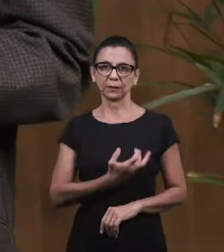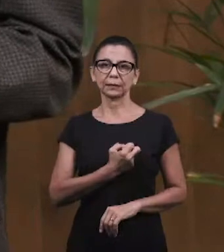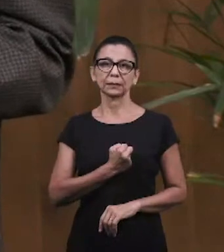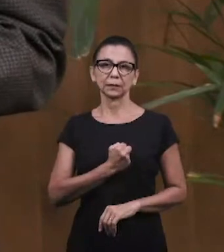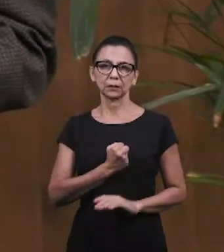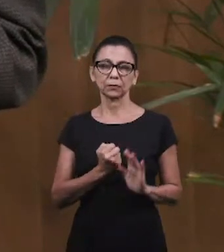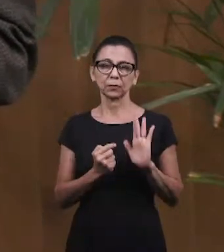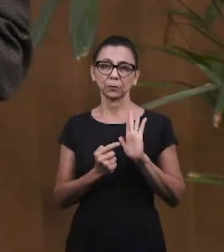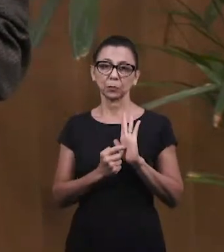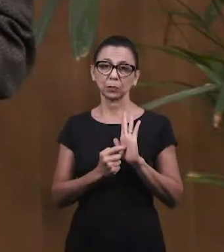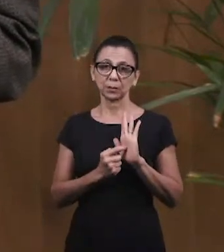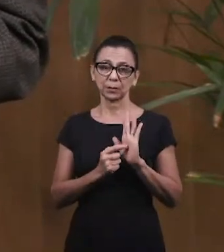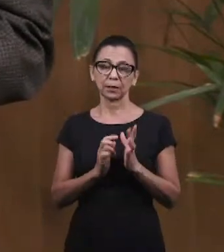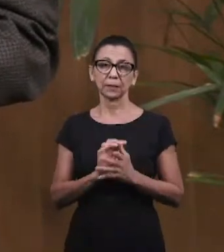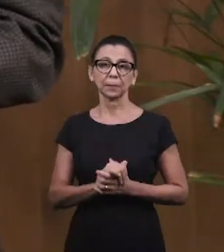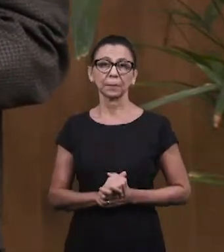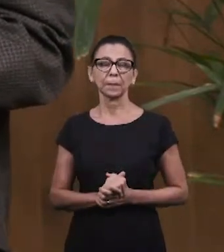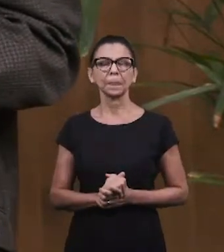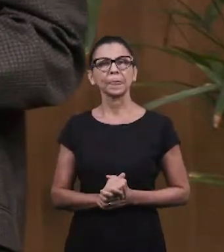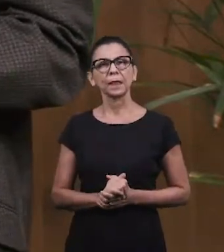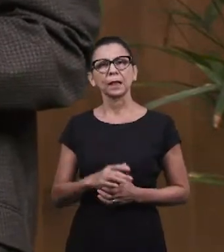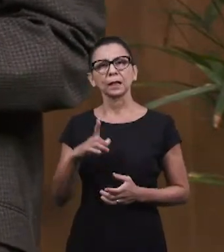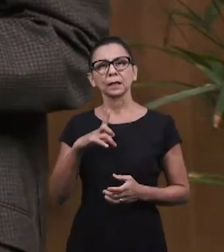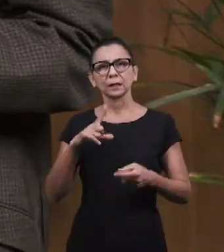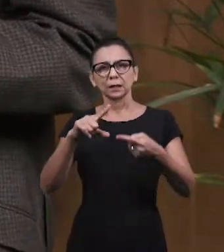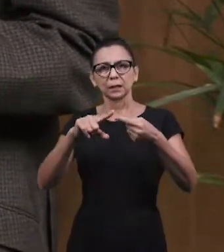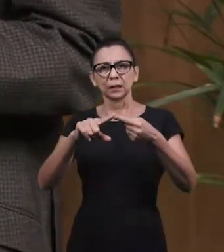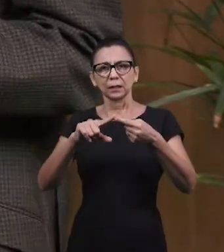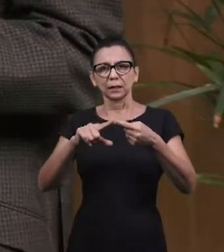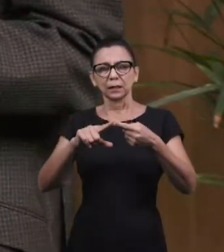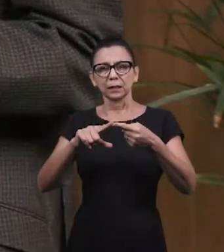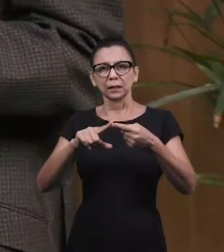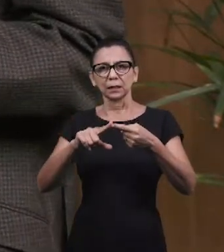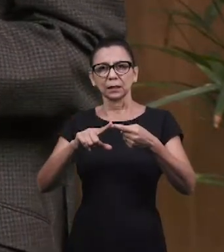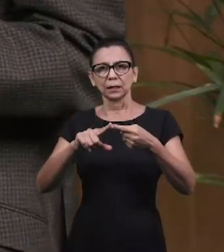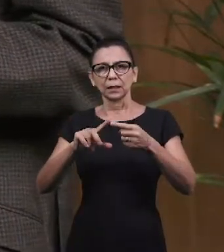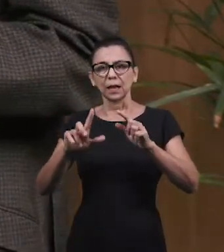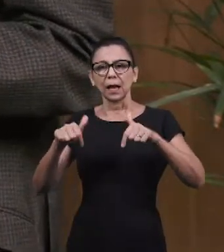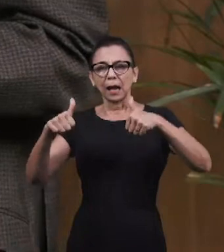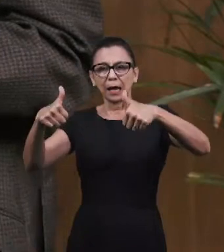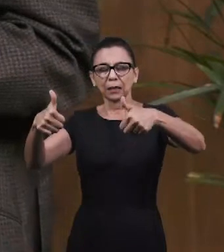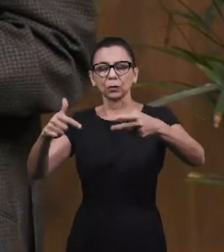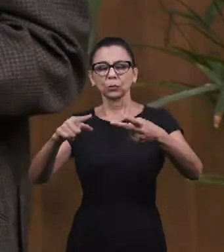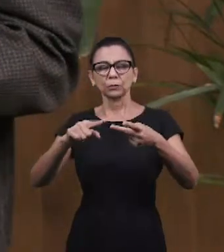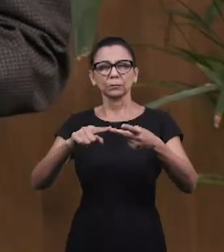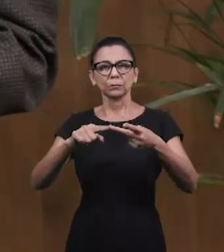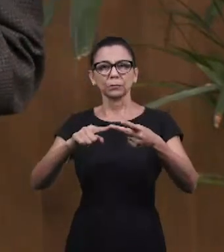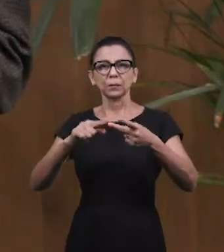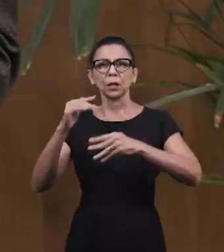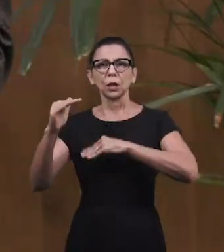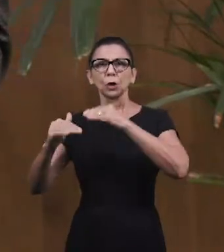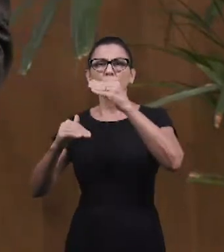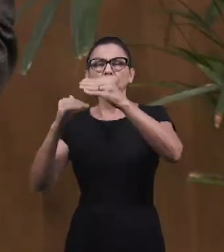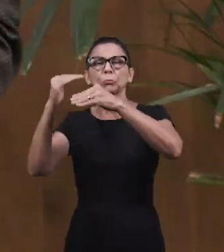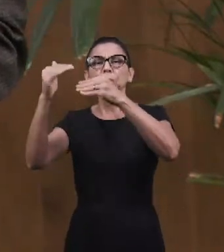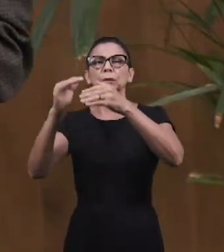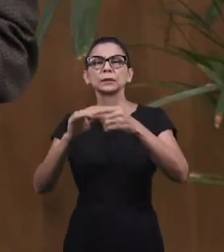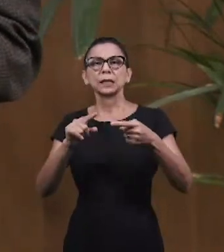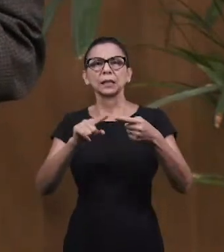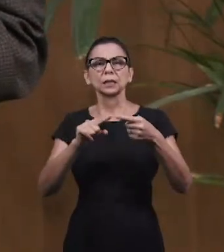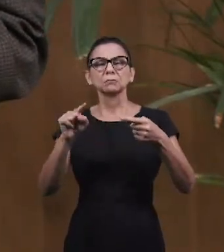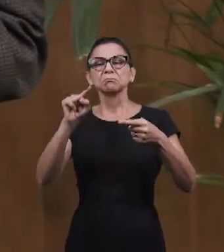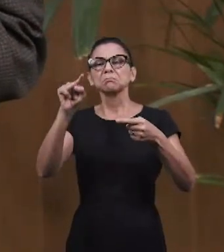seguir, que aponta ato e processo, de quem é o ato e como se